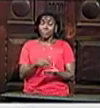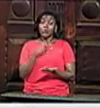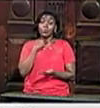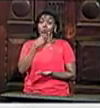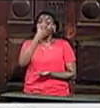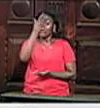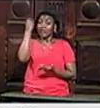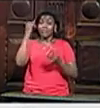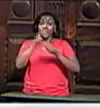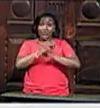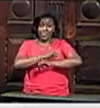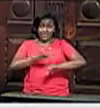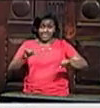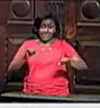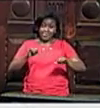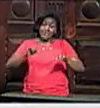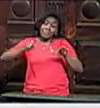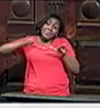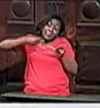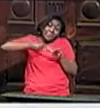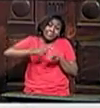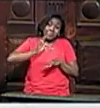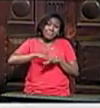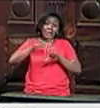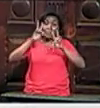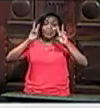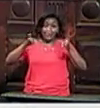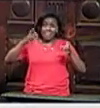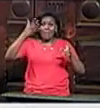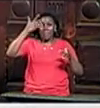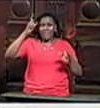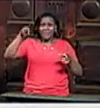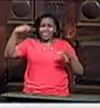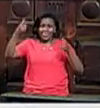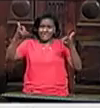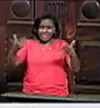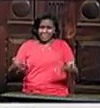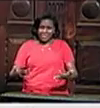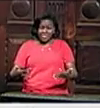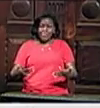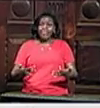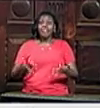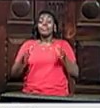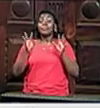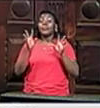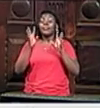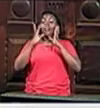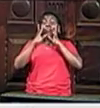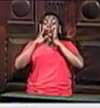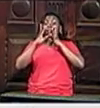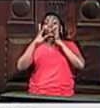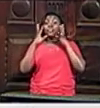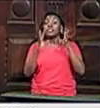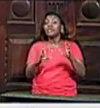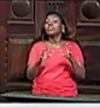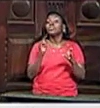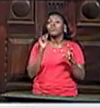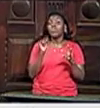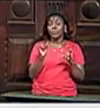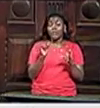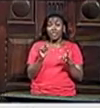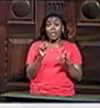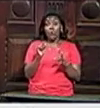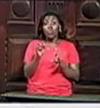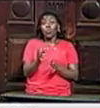ainda que eu aprofunde mais sobre esse tema na sessão de amanhã mas chama a nossa atenção ea e concluo a